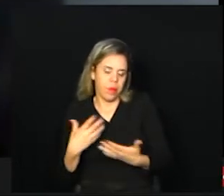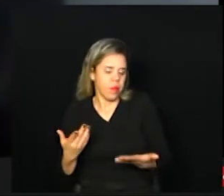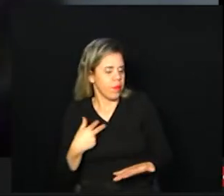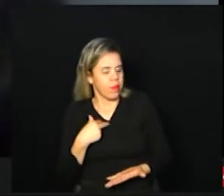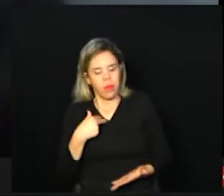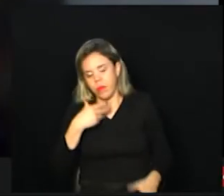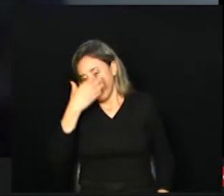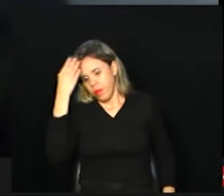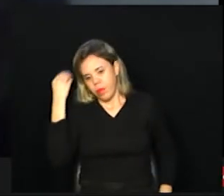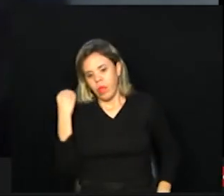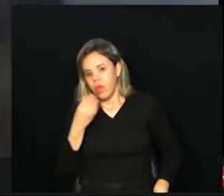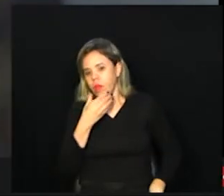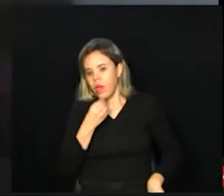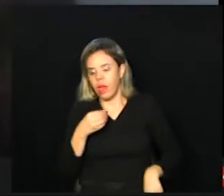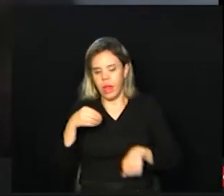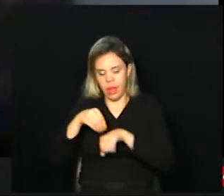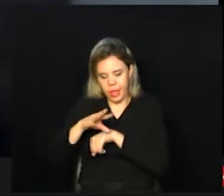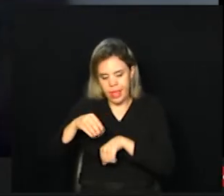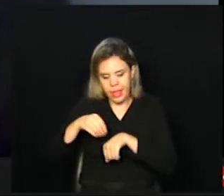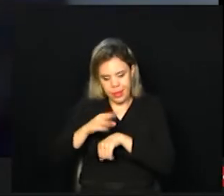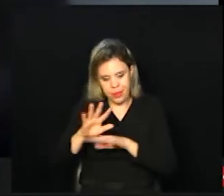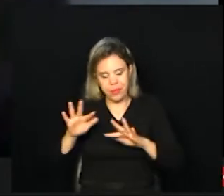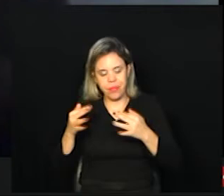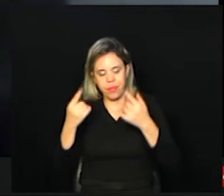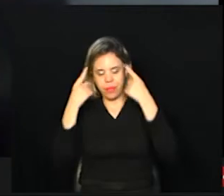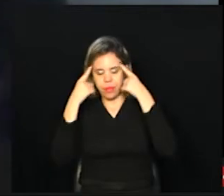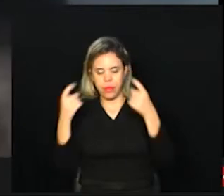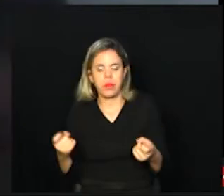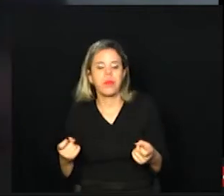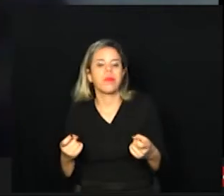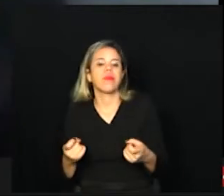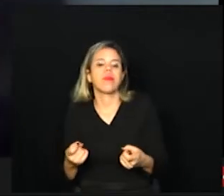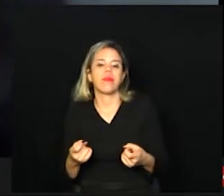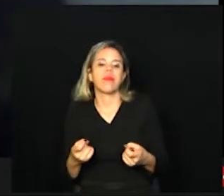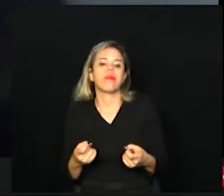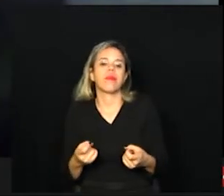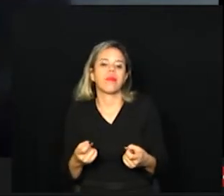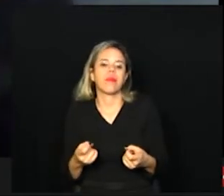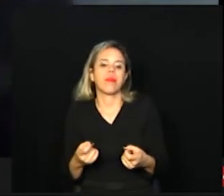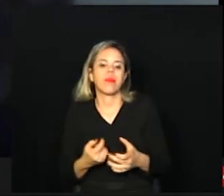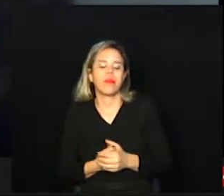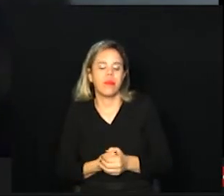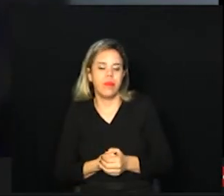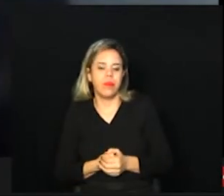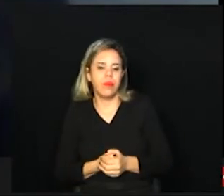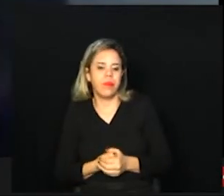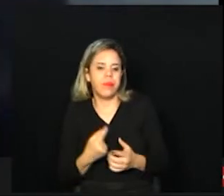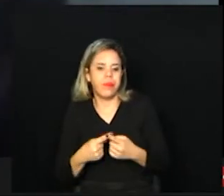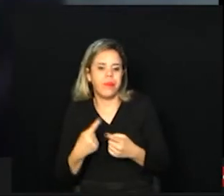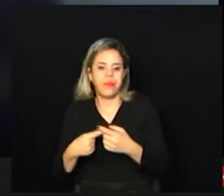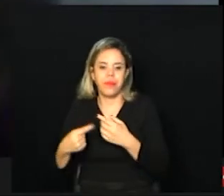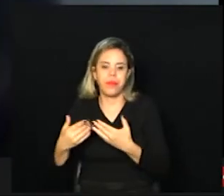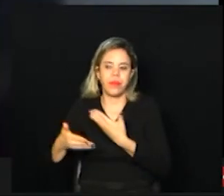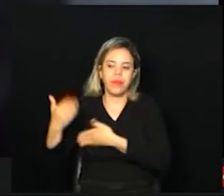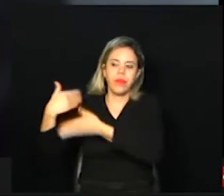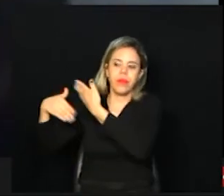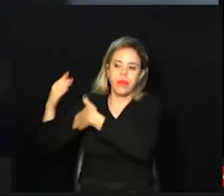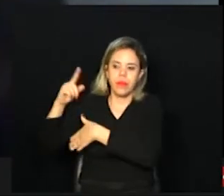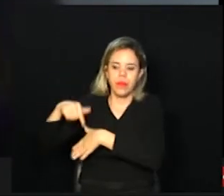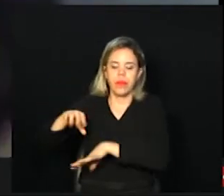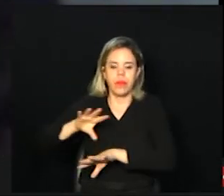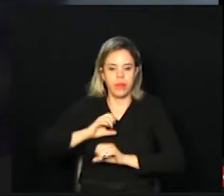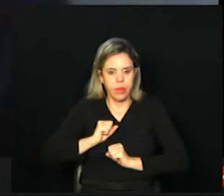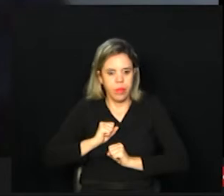que os homens reproduzem, nós estamos discutindo a violência contra a mulher, os homens reproduzem a violência porque muitas das vezes ela é